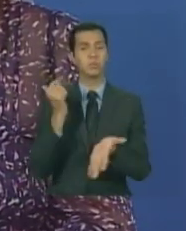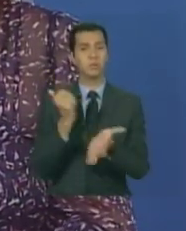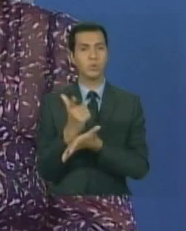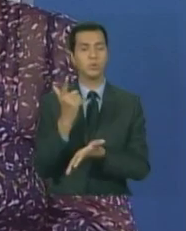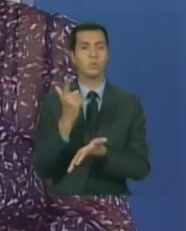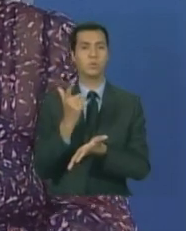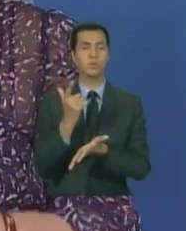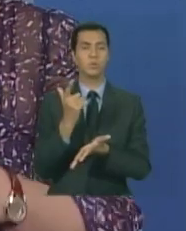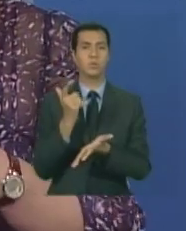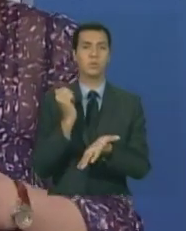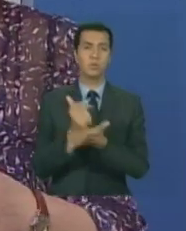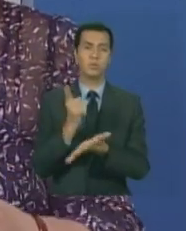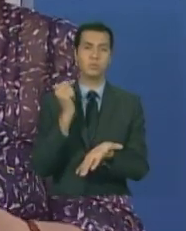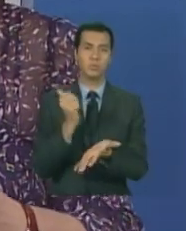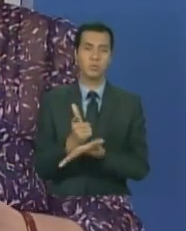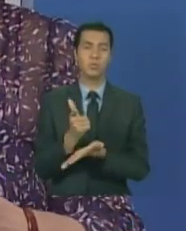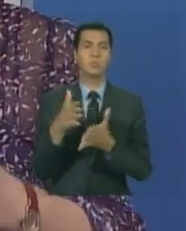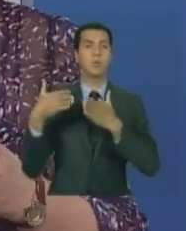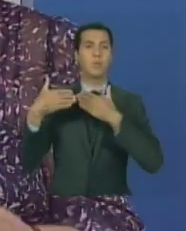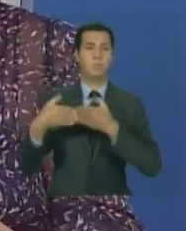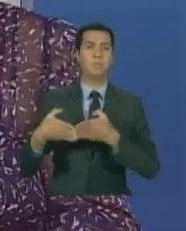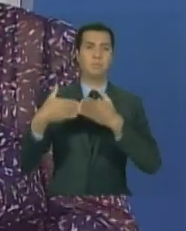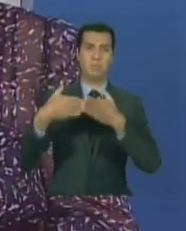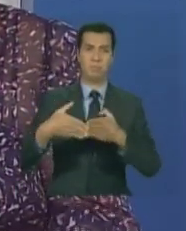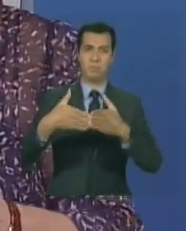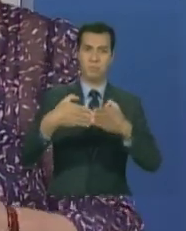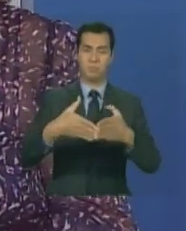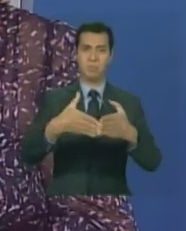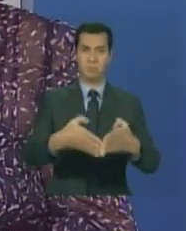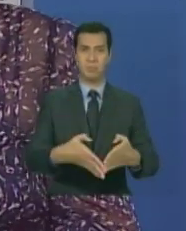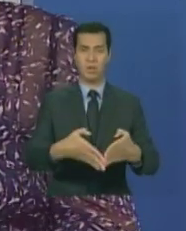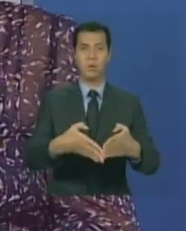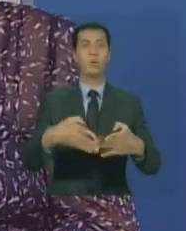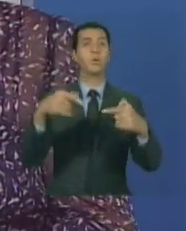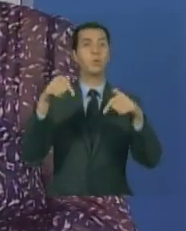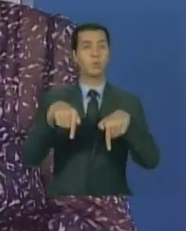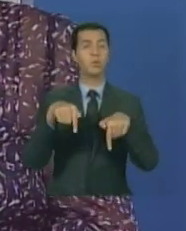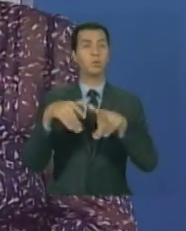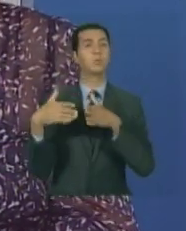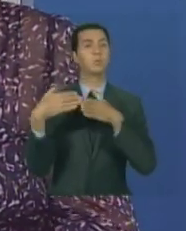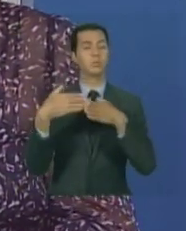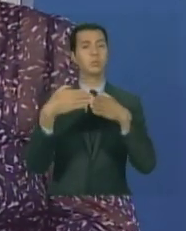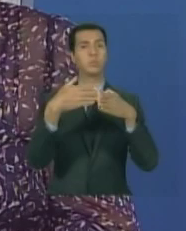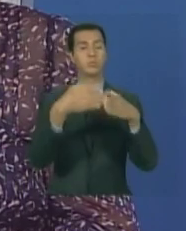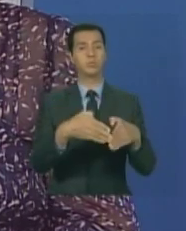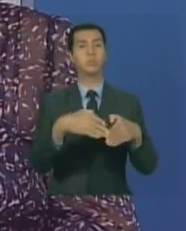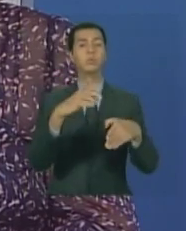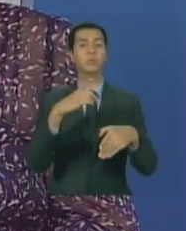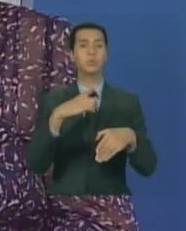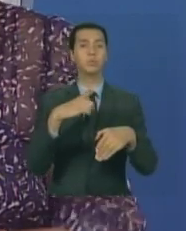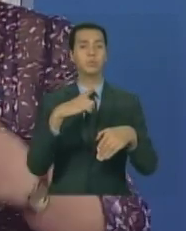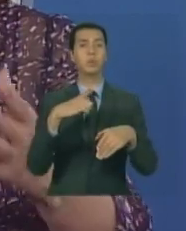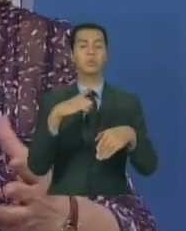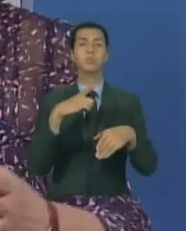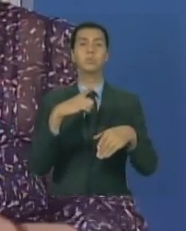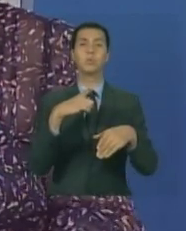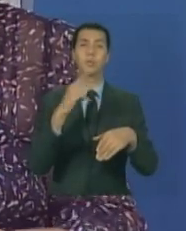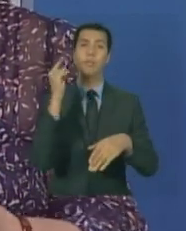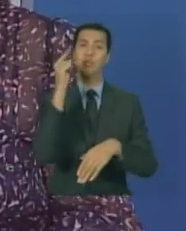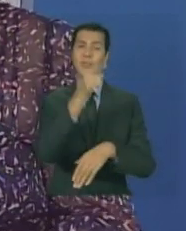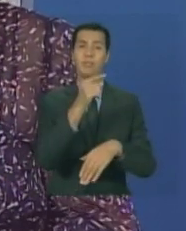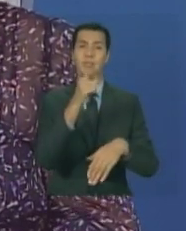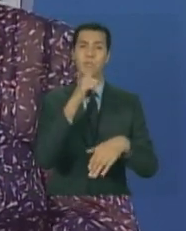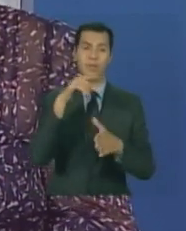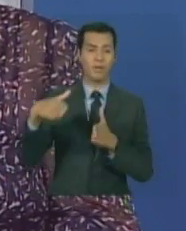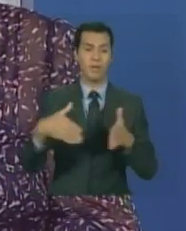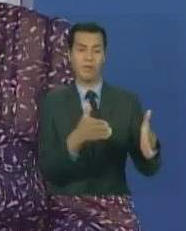aquisição de barcos, né, de embarcações para as regiões, principalmente para as regiões ribeirinhas, para as